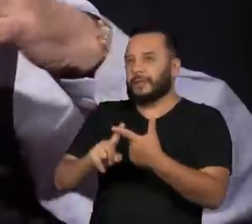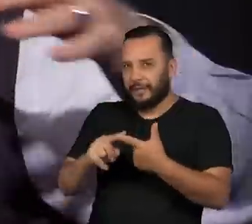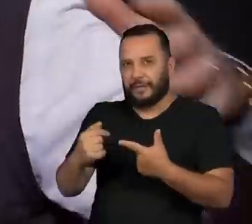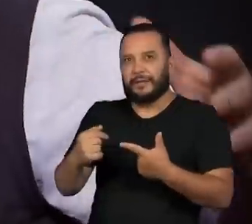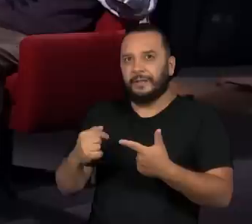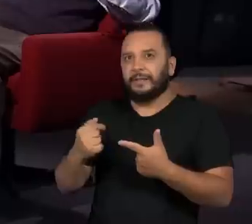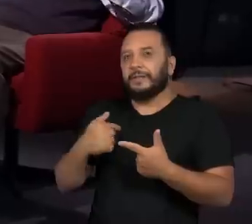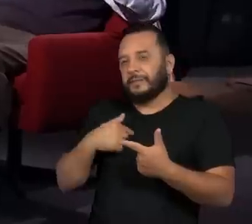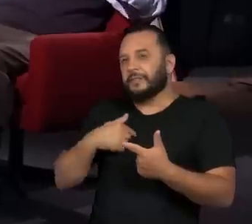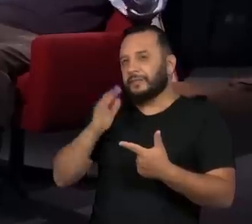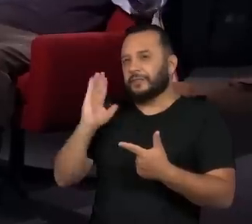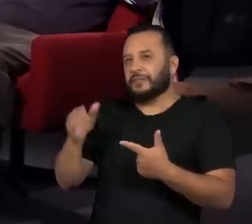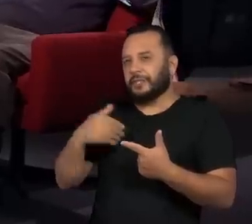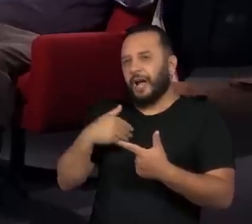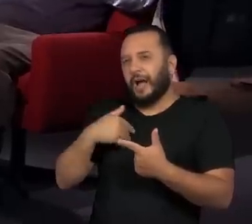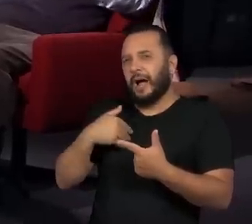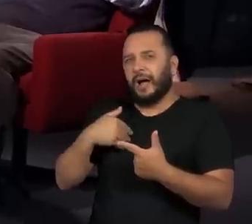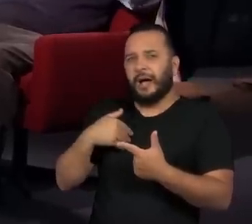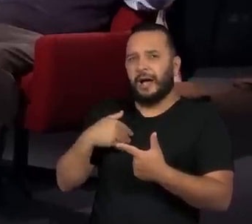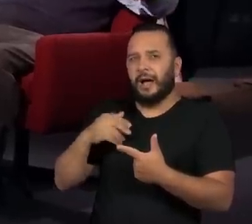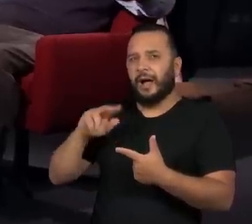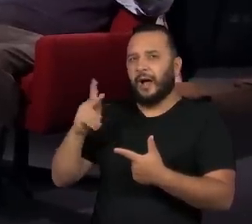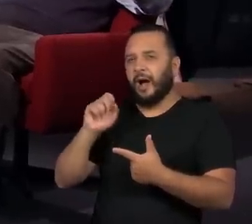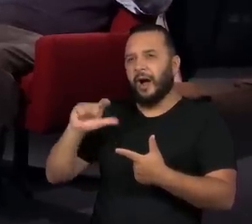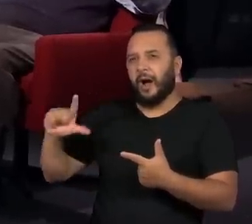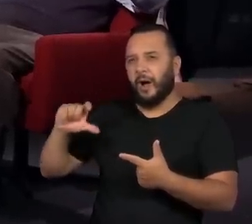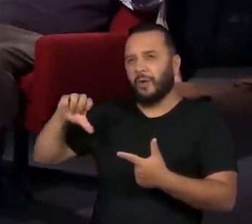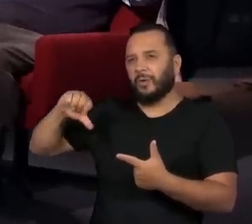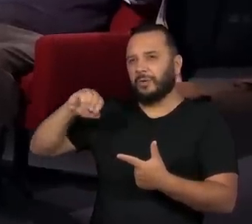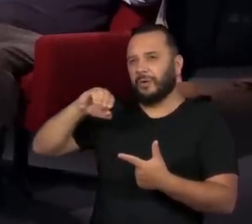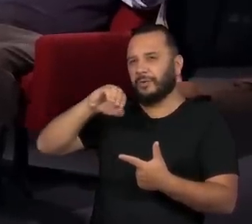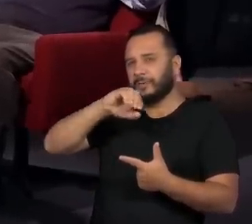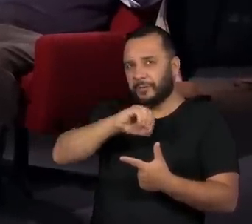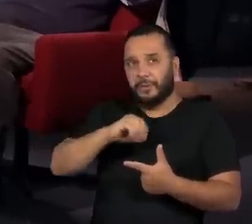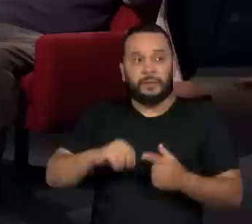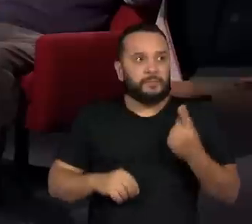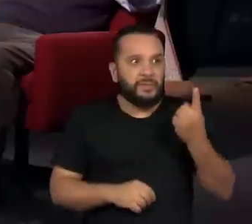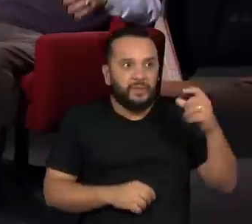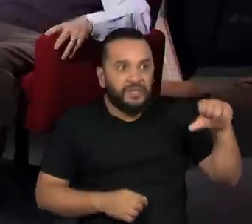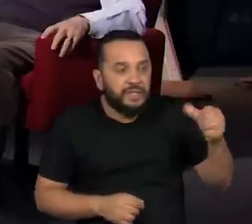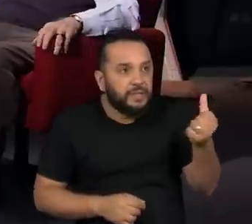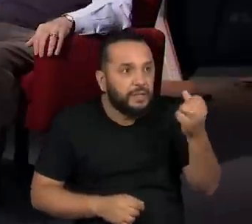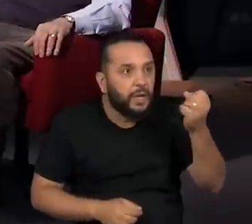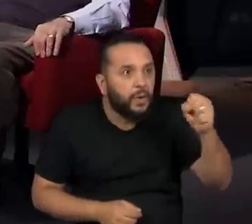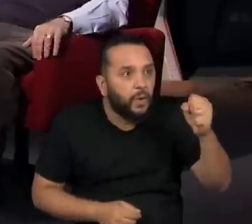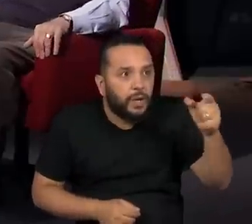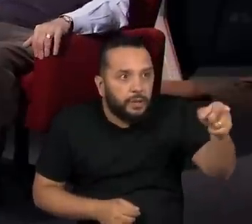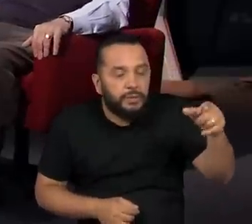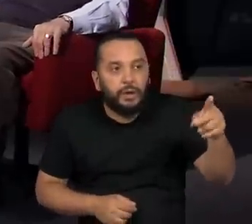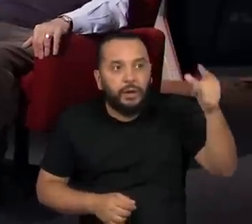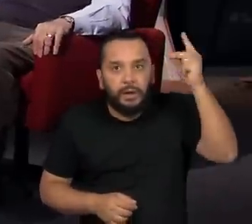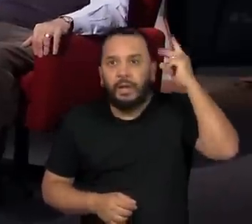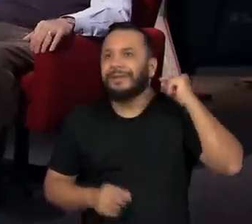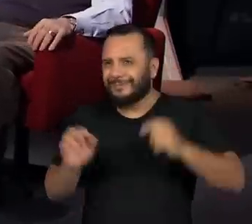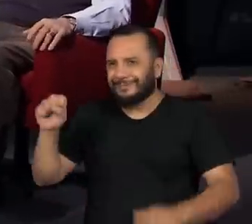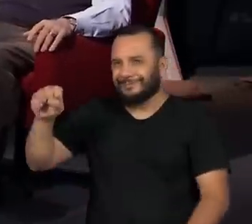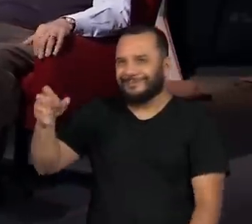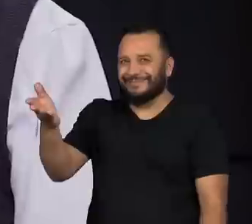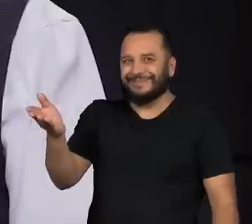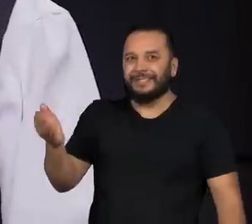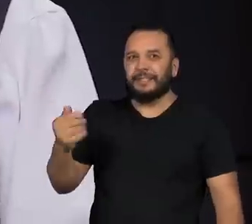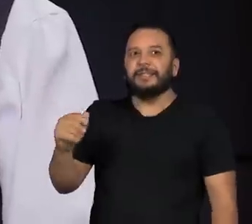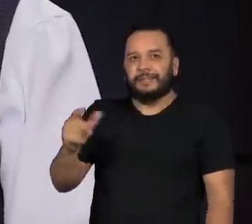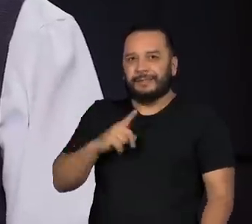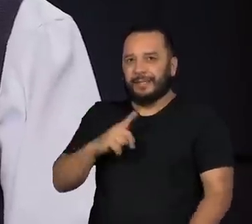o Halls 9.000 etc e tal sempre foi considerado ficção que é de 68 exatamente Então